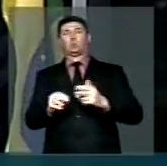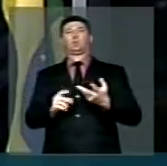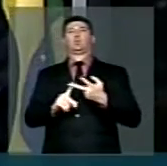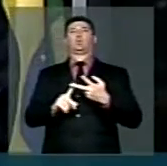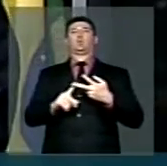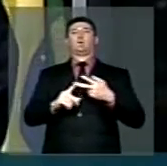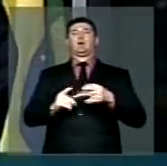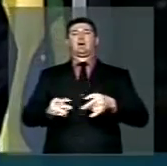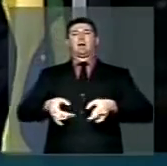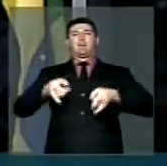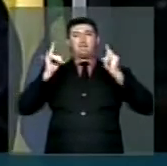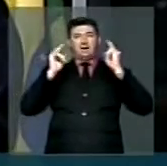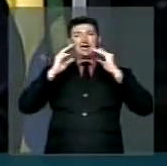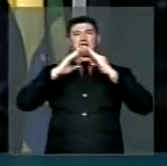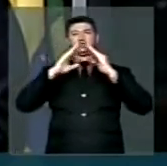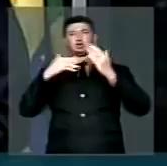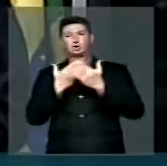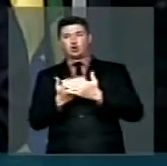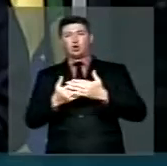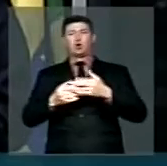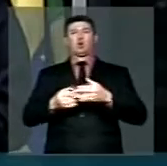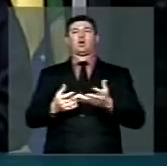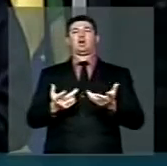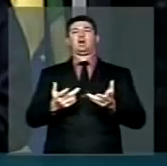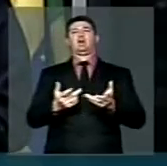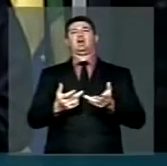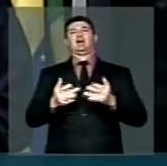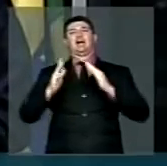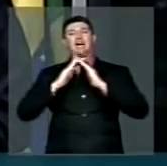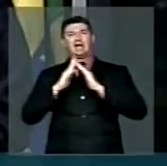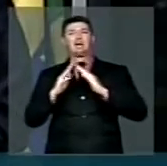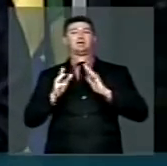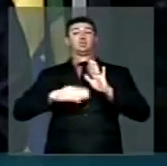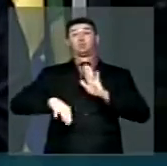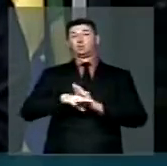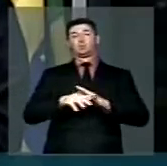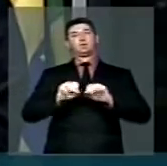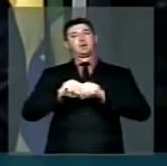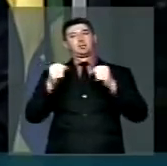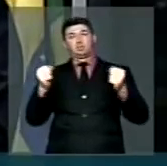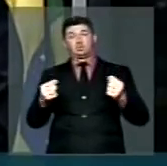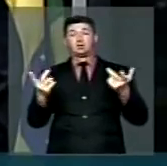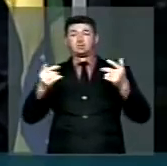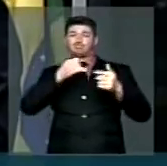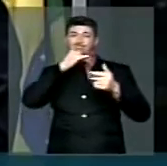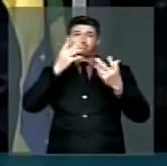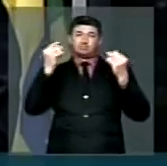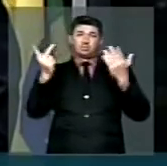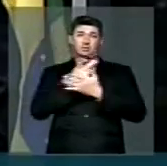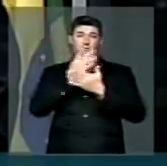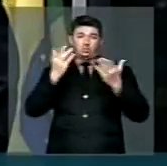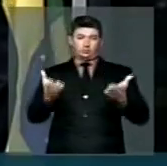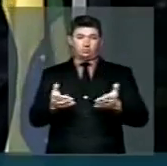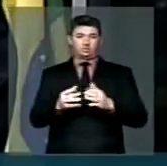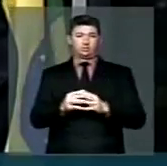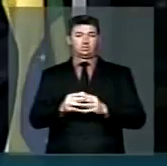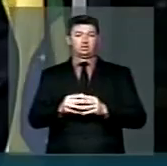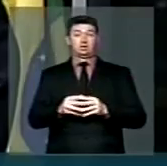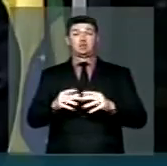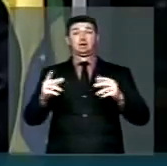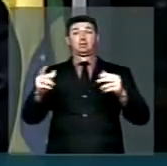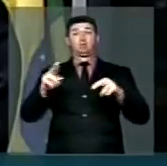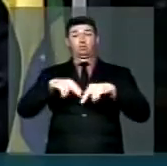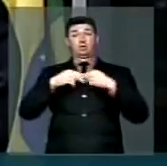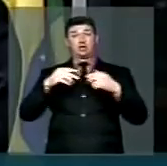cidade, escolas, prédios públicos. Portanto, fica aqui este registro triste, que é o do pós-cheia,